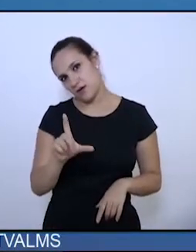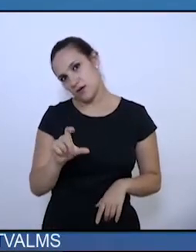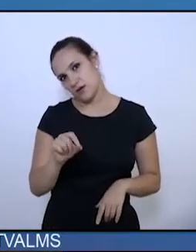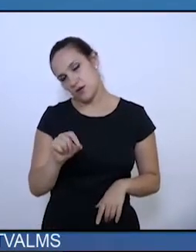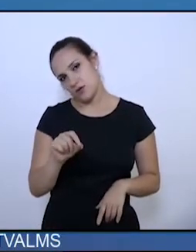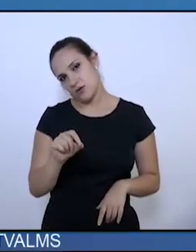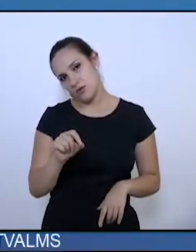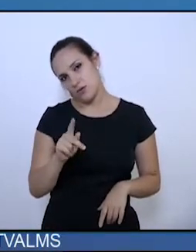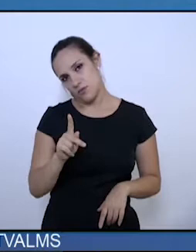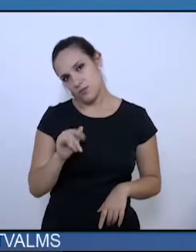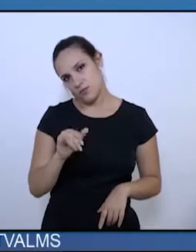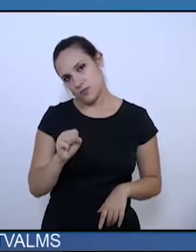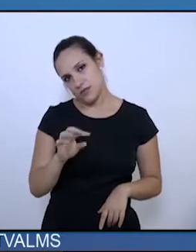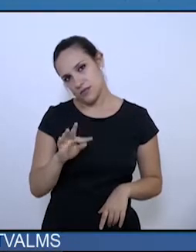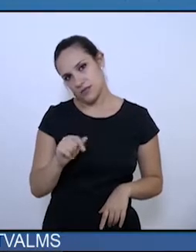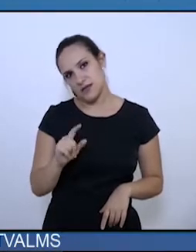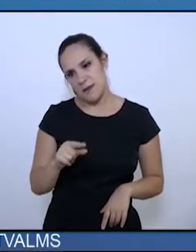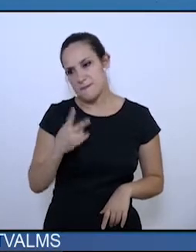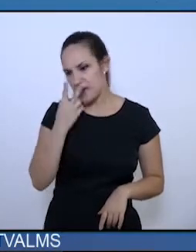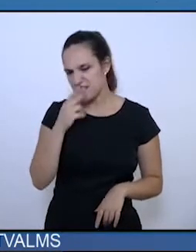vampirão Michel Temer,